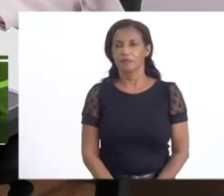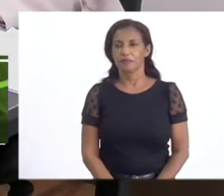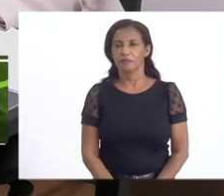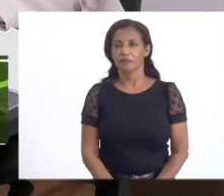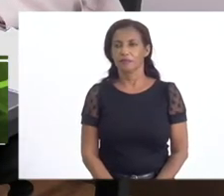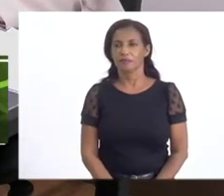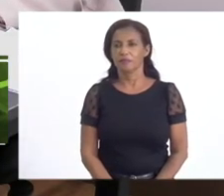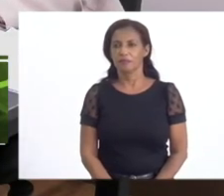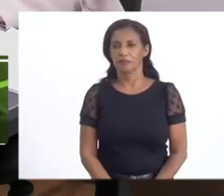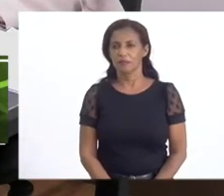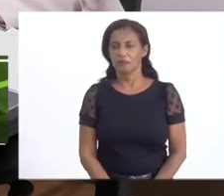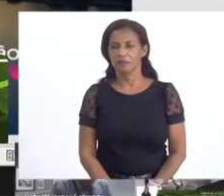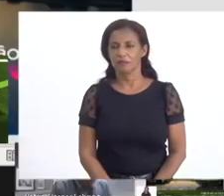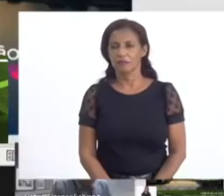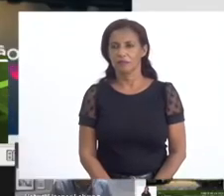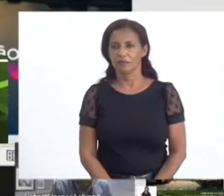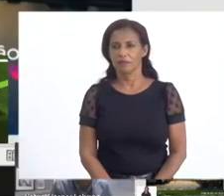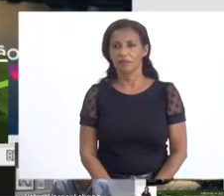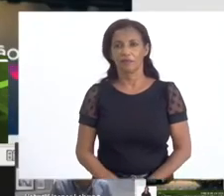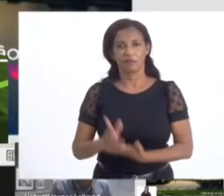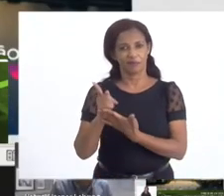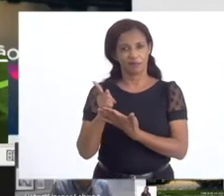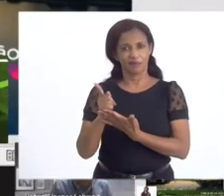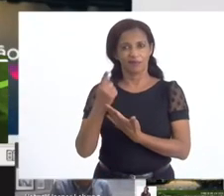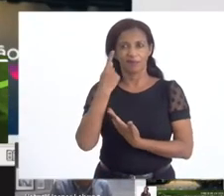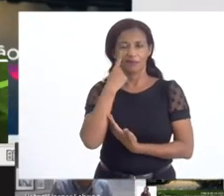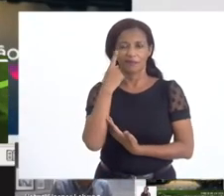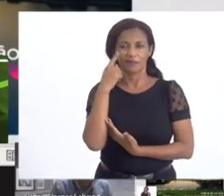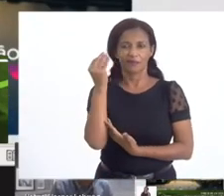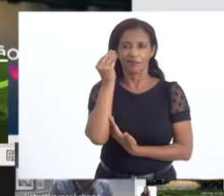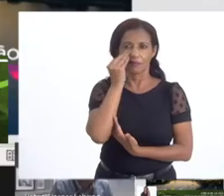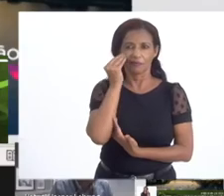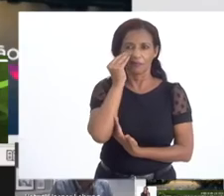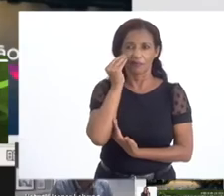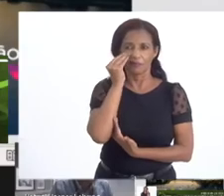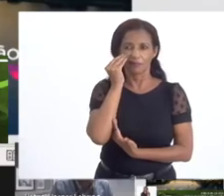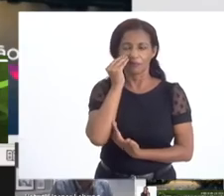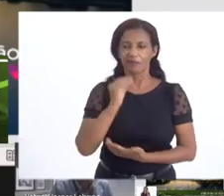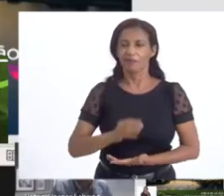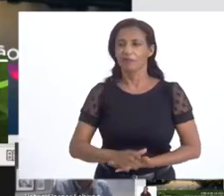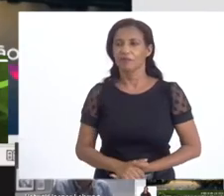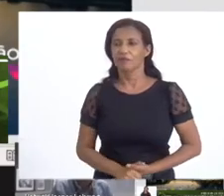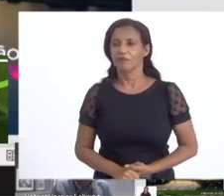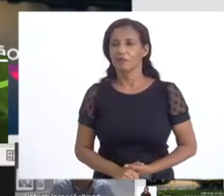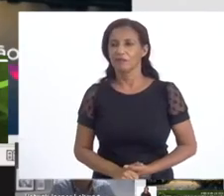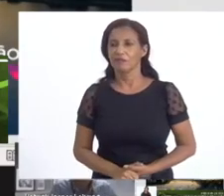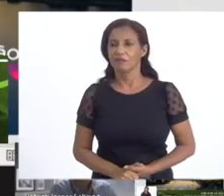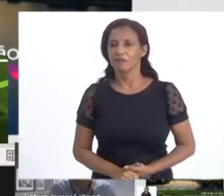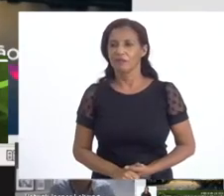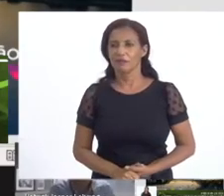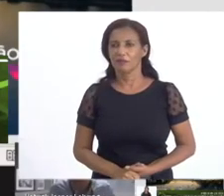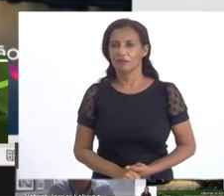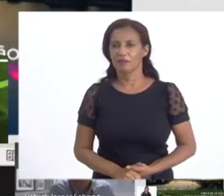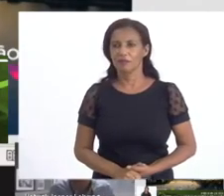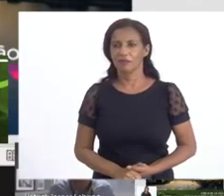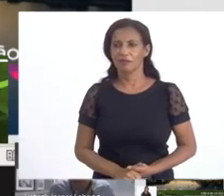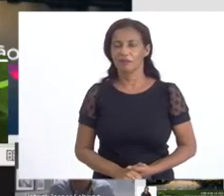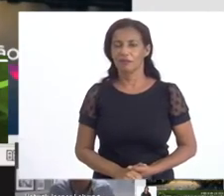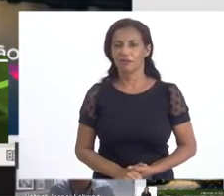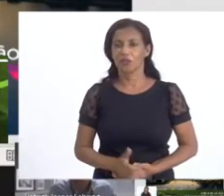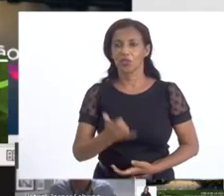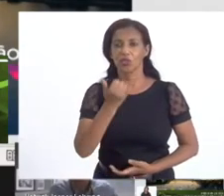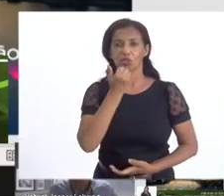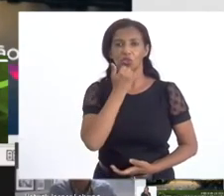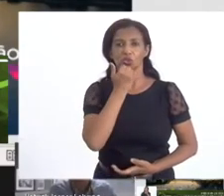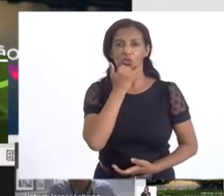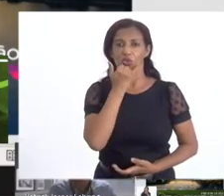A nossa malha está se redesenhando agora após o COVID. Não, desculpa, gente, não está funcionando aqui. Eu estou com